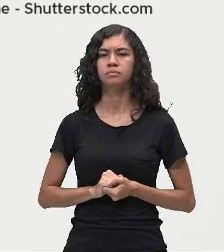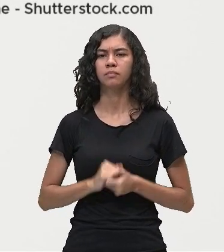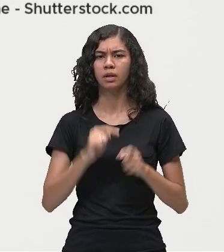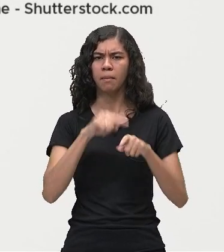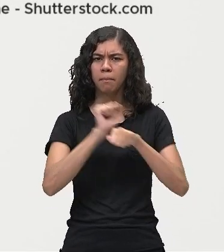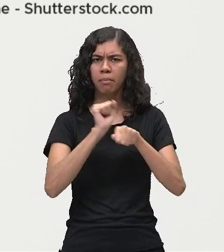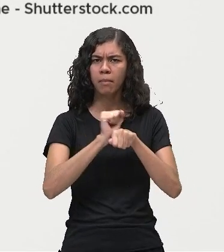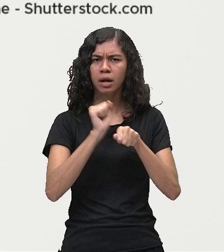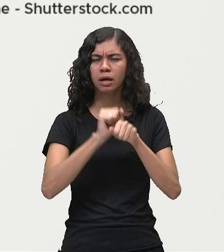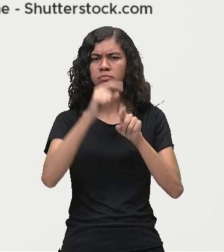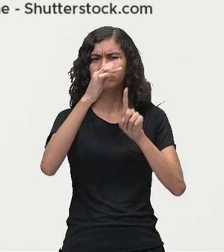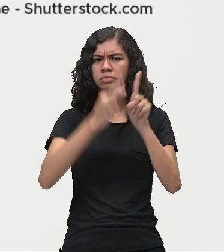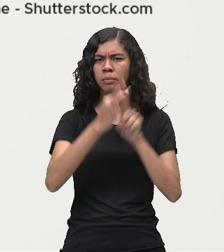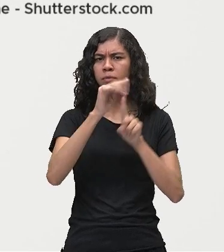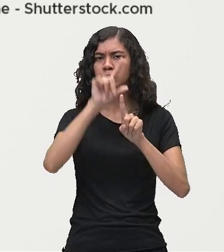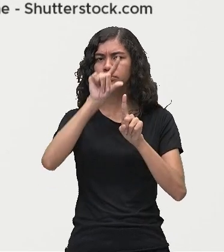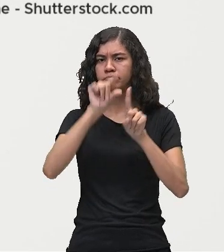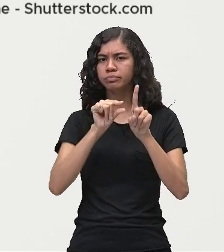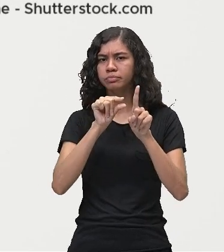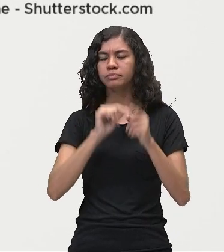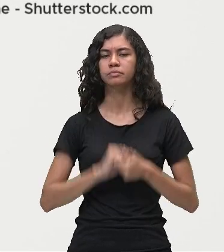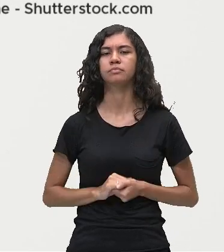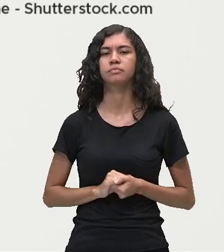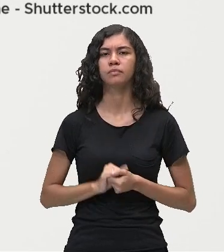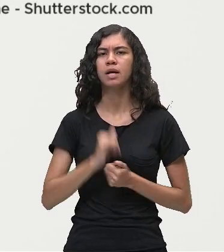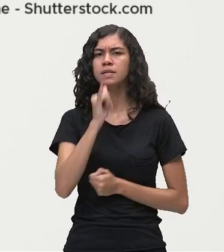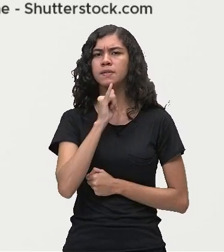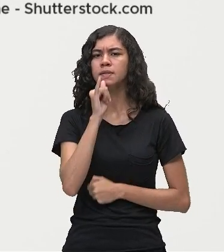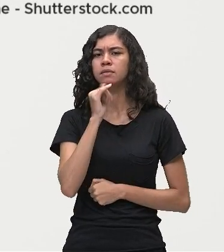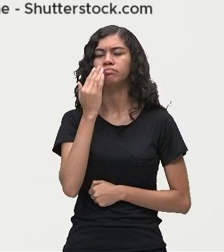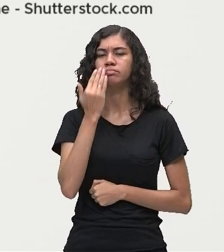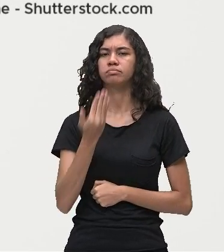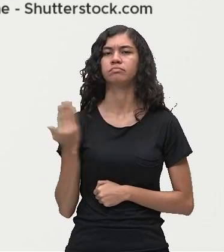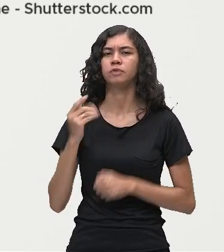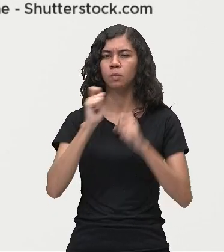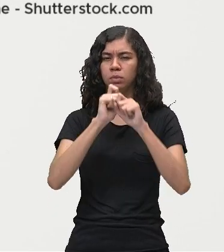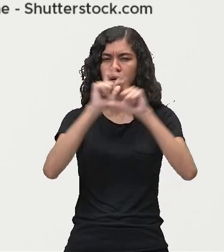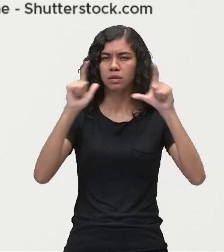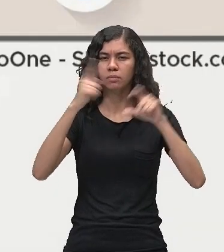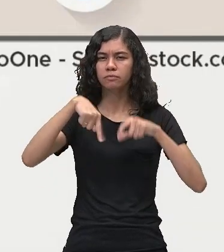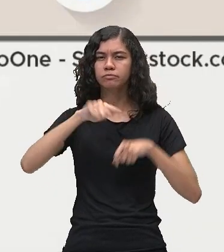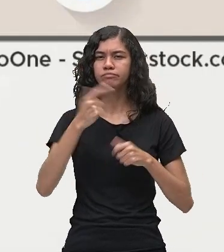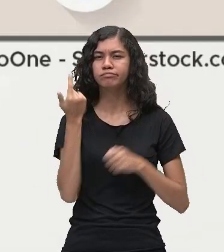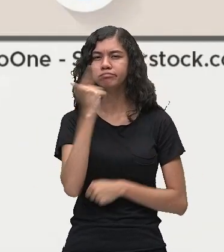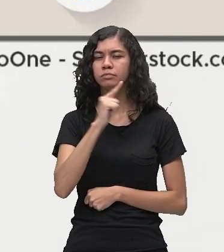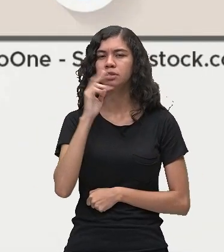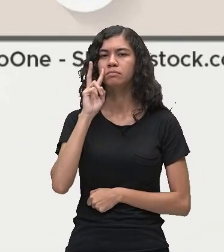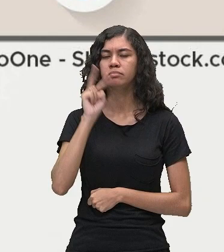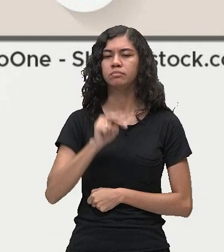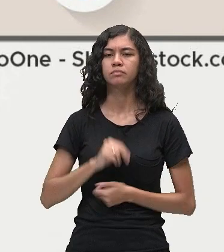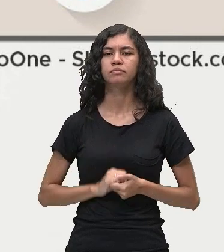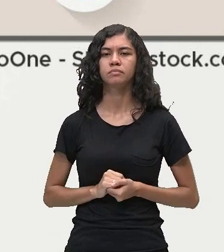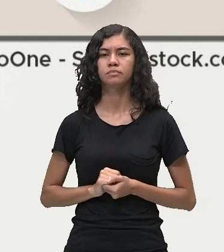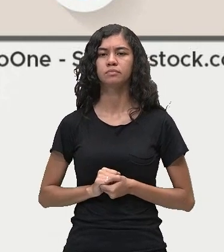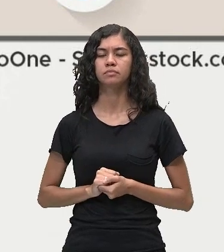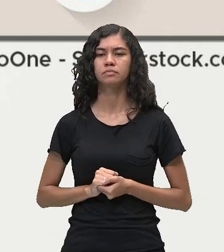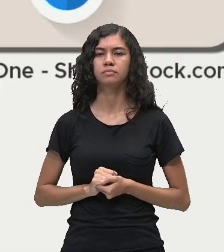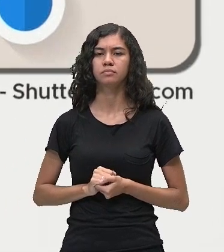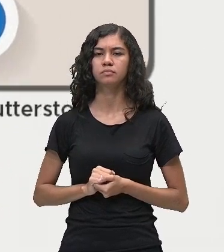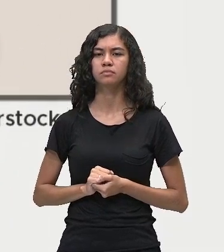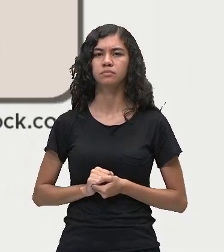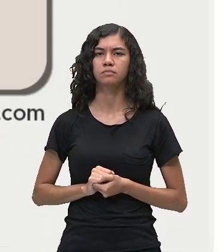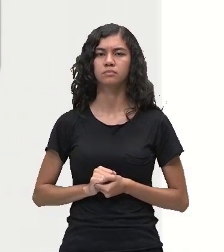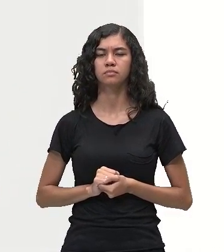temperatura. Esse exemplo aqui, gente, deixa eu aumentar aqui para você. O que a gente tem? A